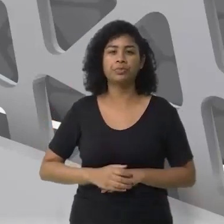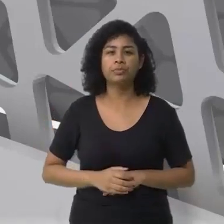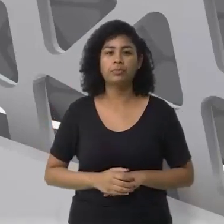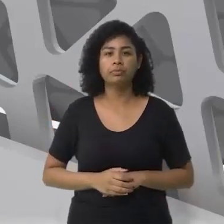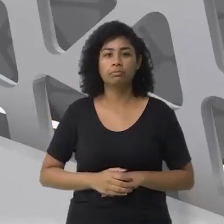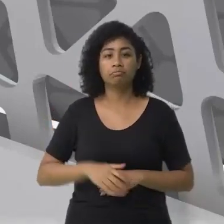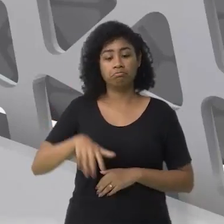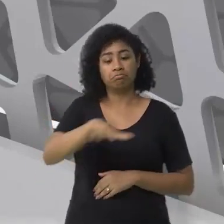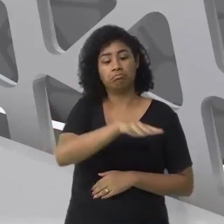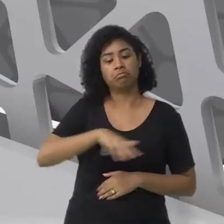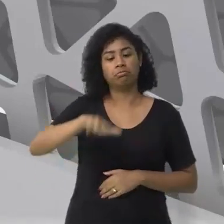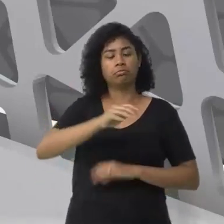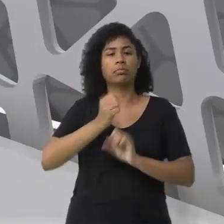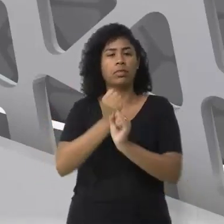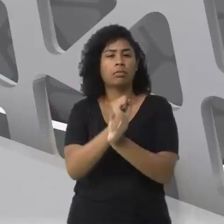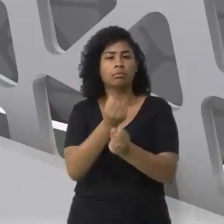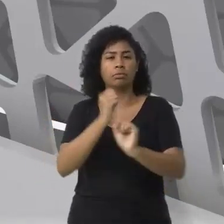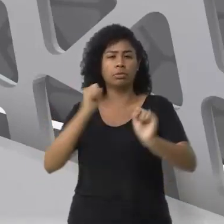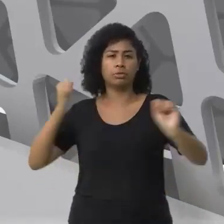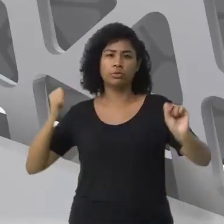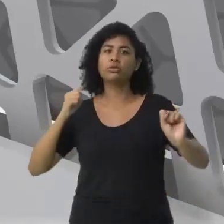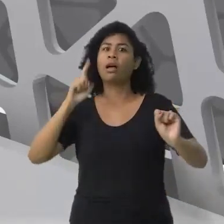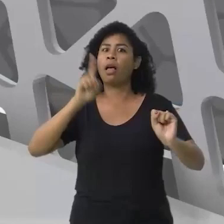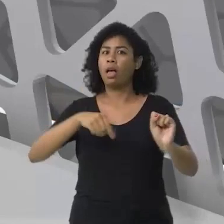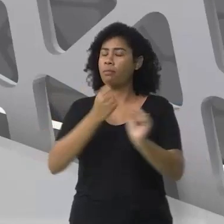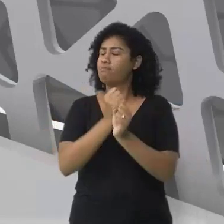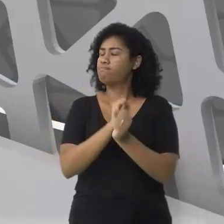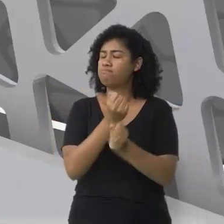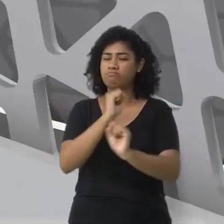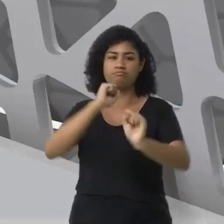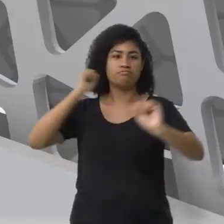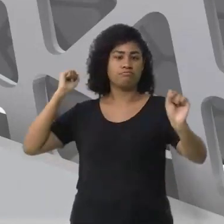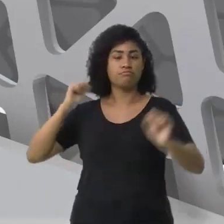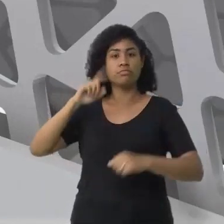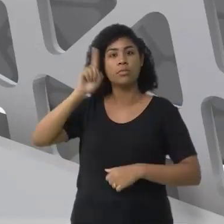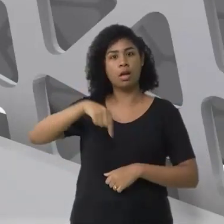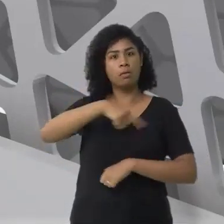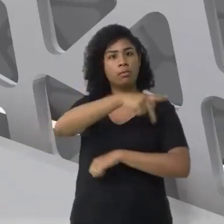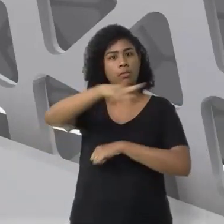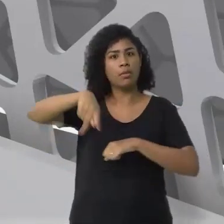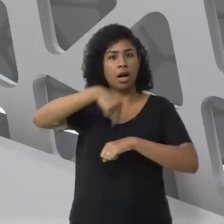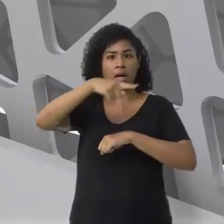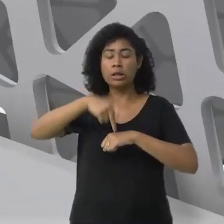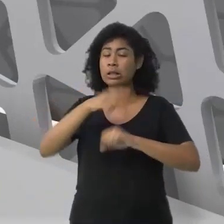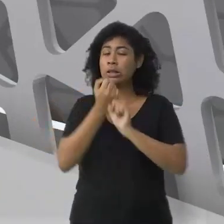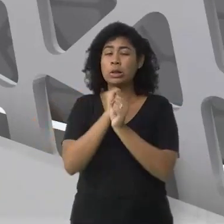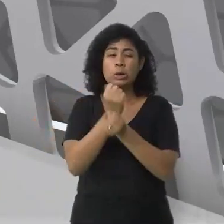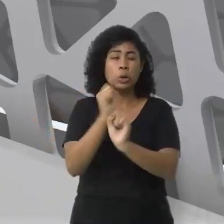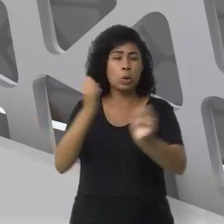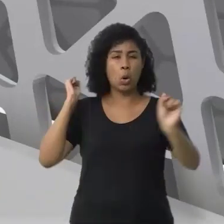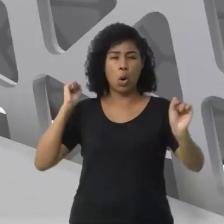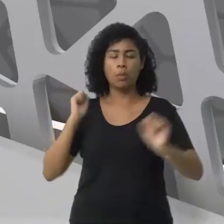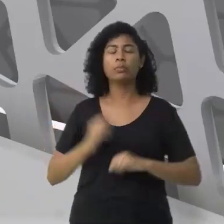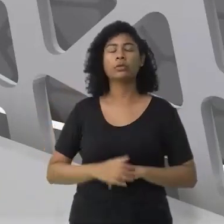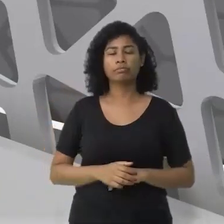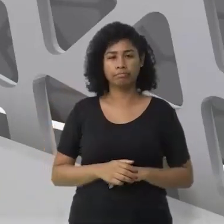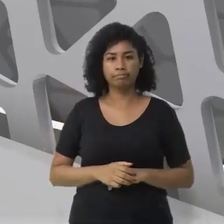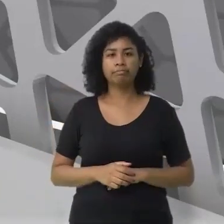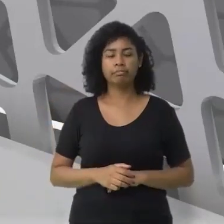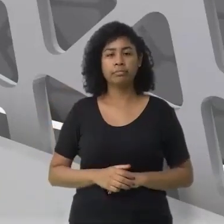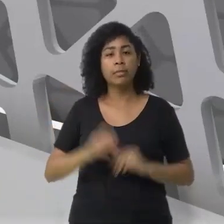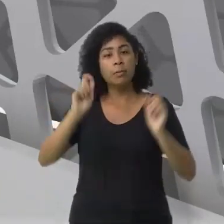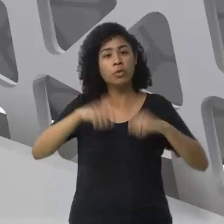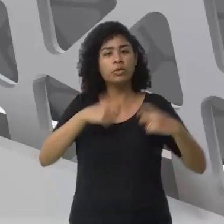extensão territorial, ela é bem grande, é considerado aí um país continental, né? Então, a gente verifica